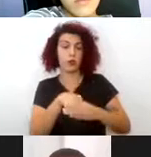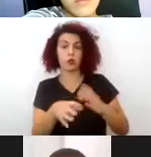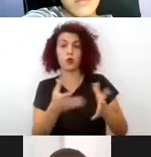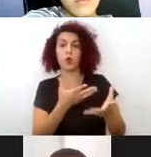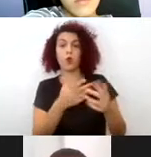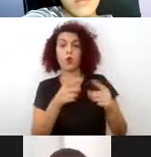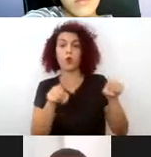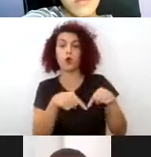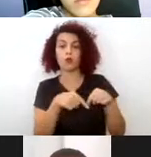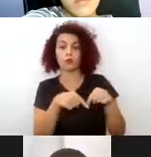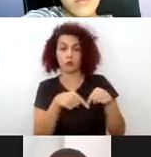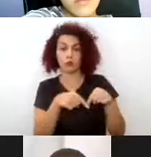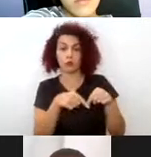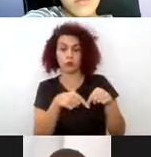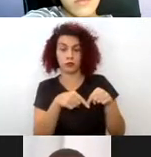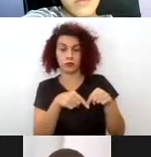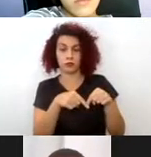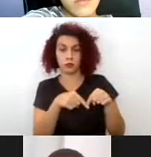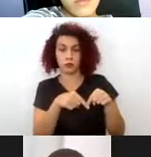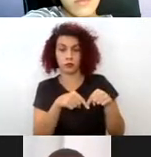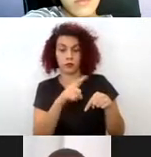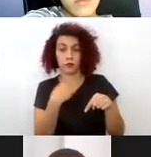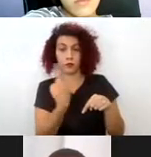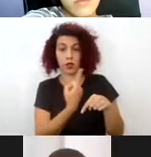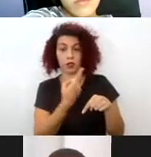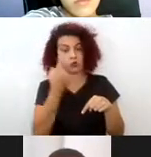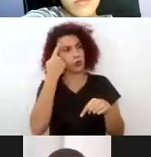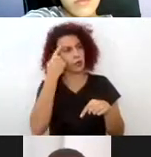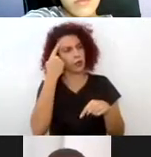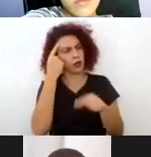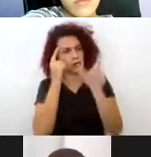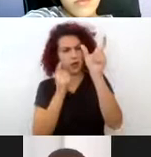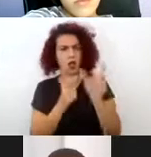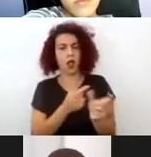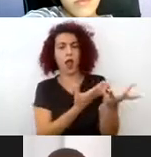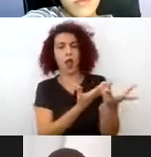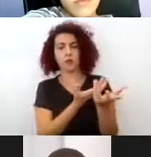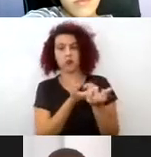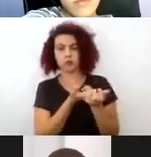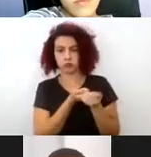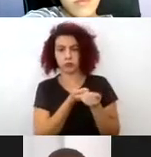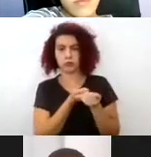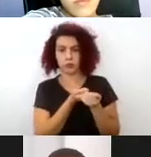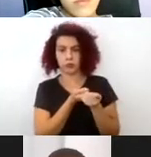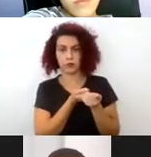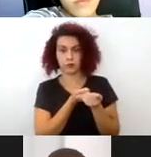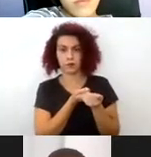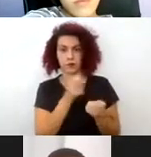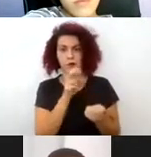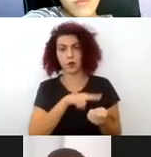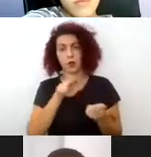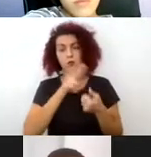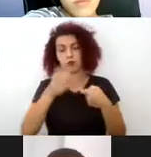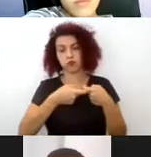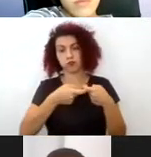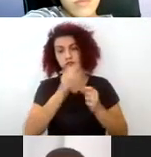e quando a gente consegue questionar isso a gente coloca um cliente um paciente à frente da telemedicina um pouco